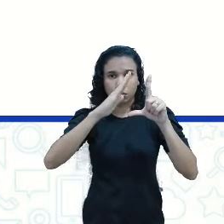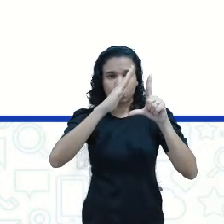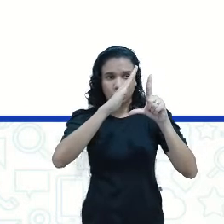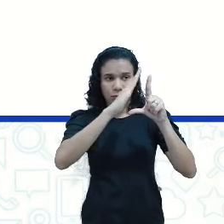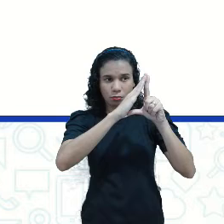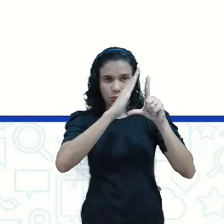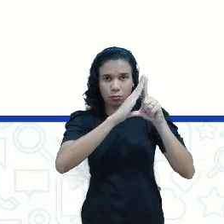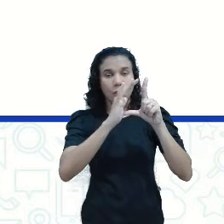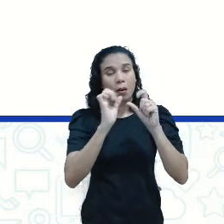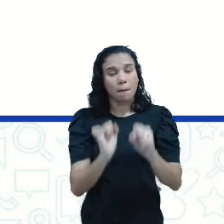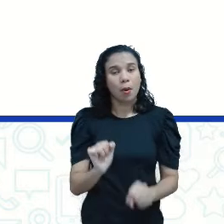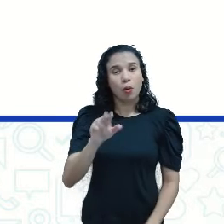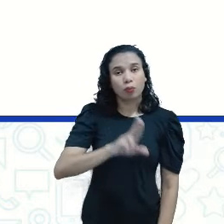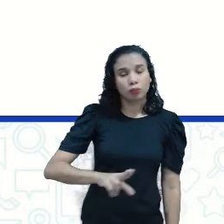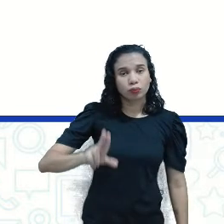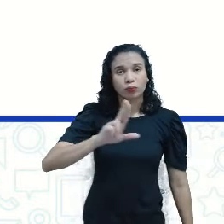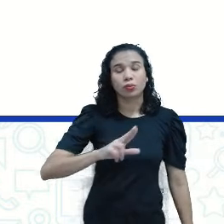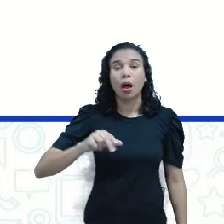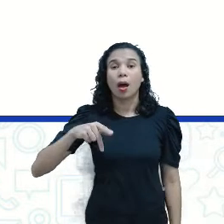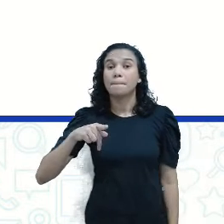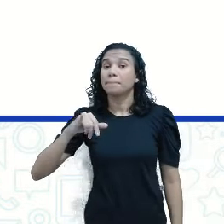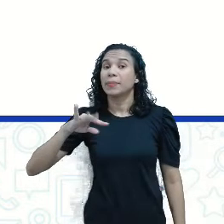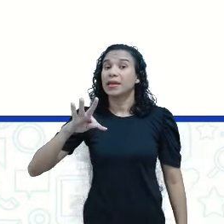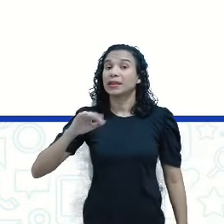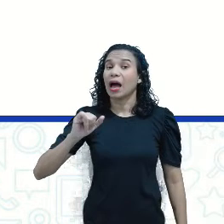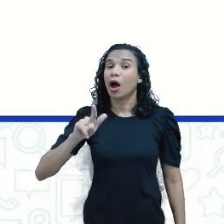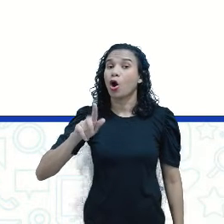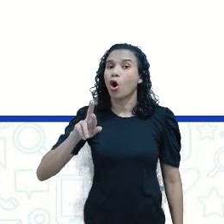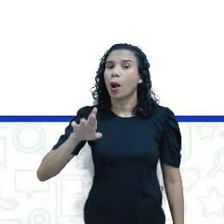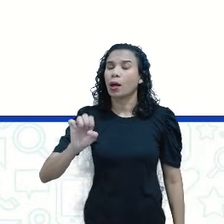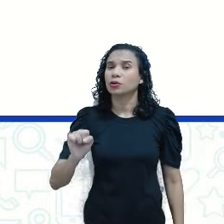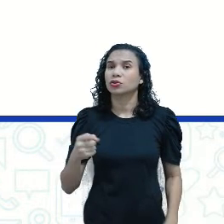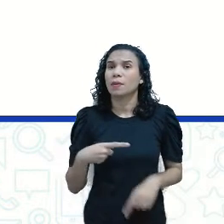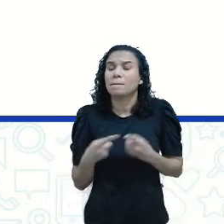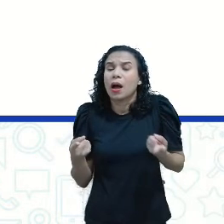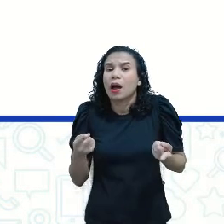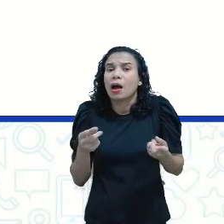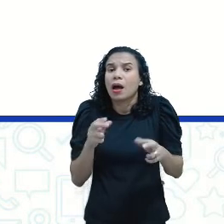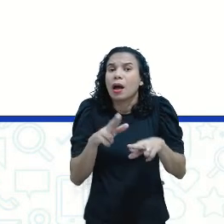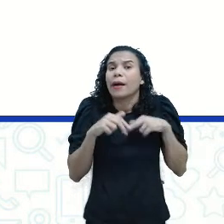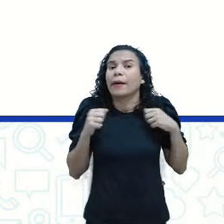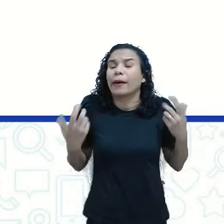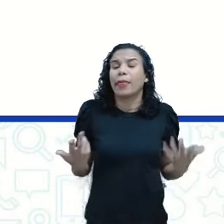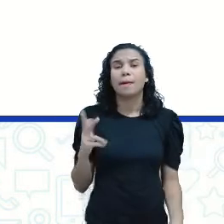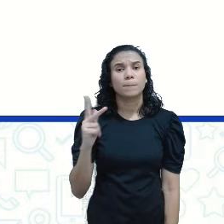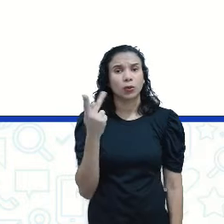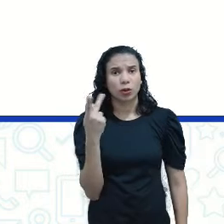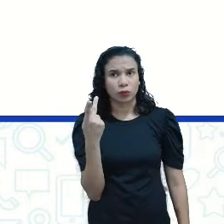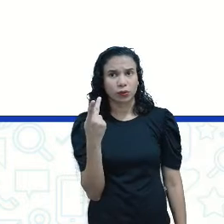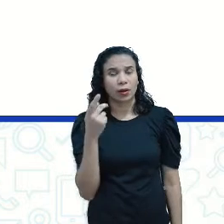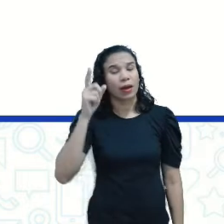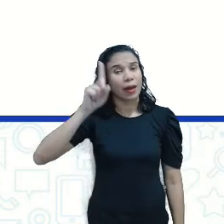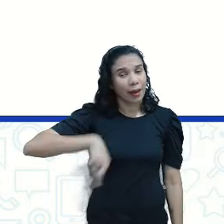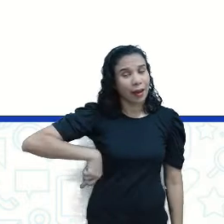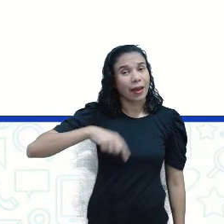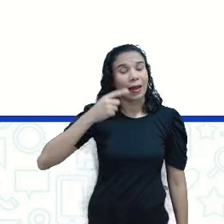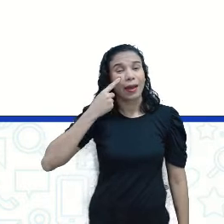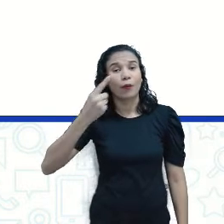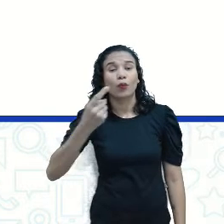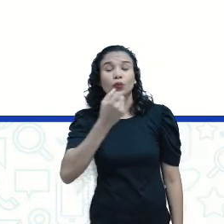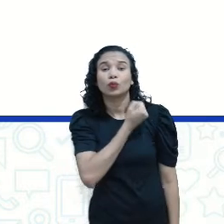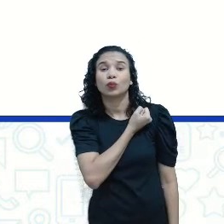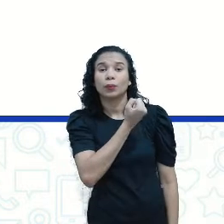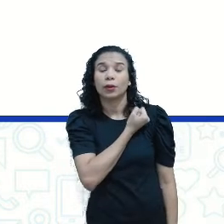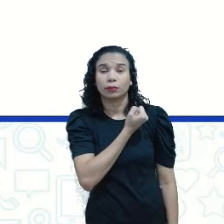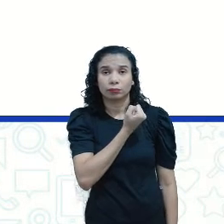de Pitágoras. Mas quem é a hipotenusa aí? Não é x, hein? Não é x. A hipotenusa aí vai